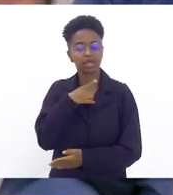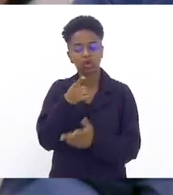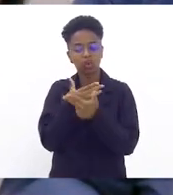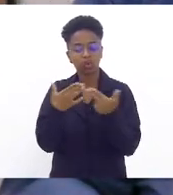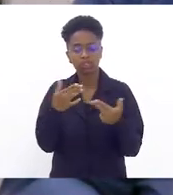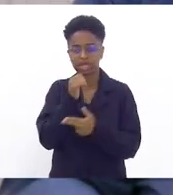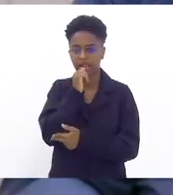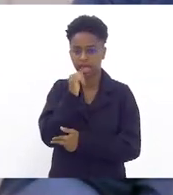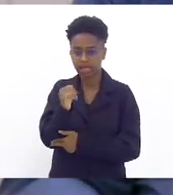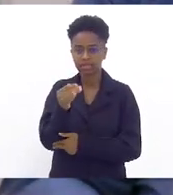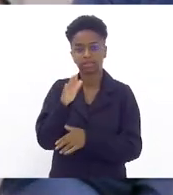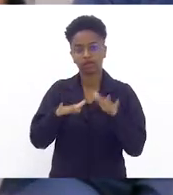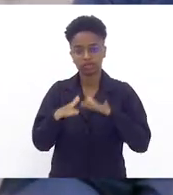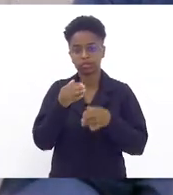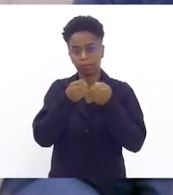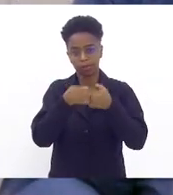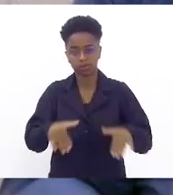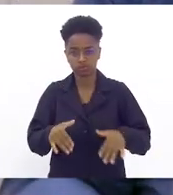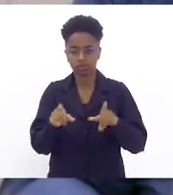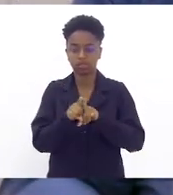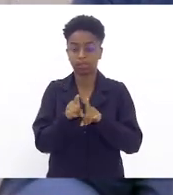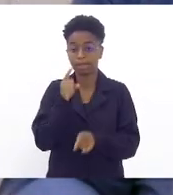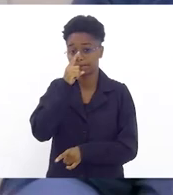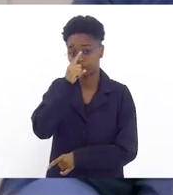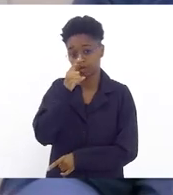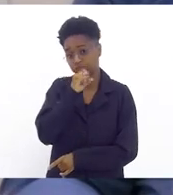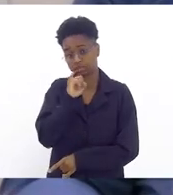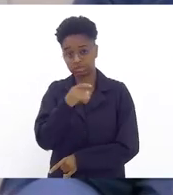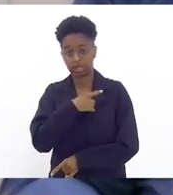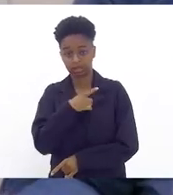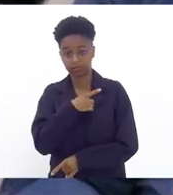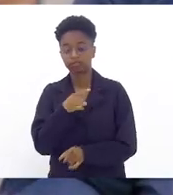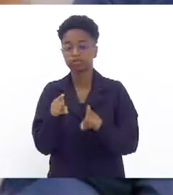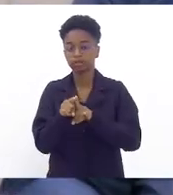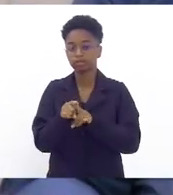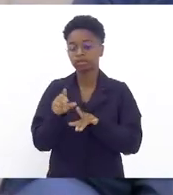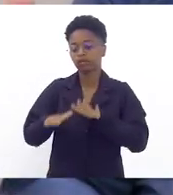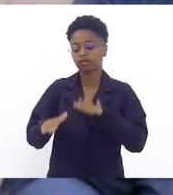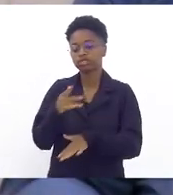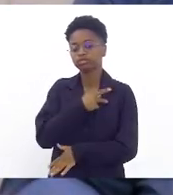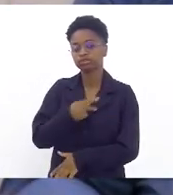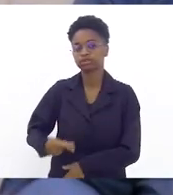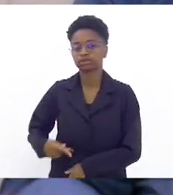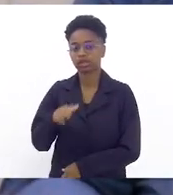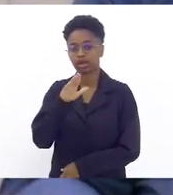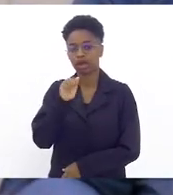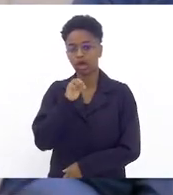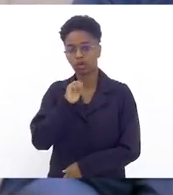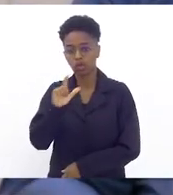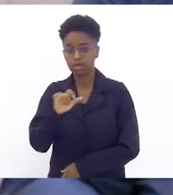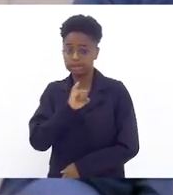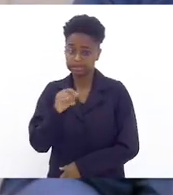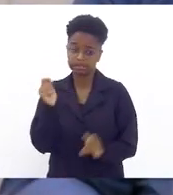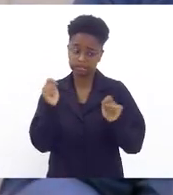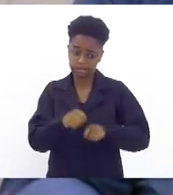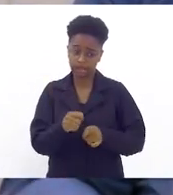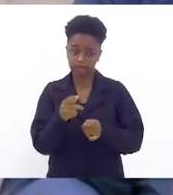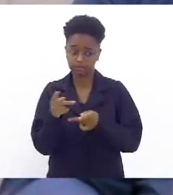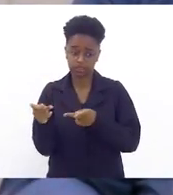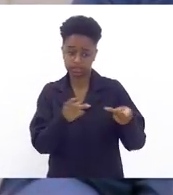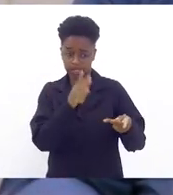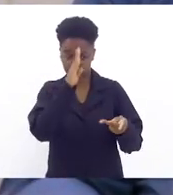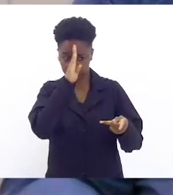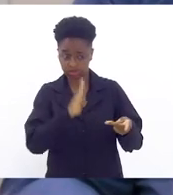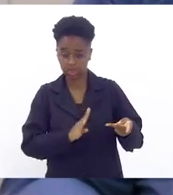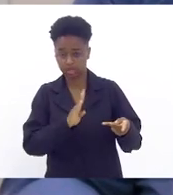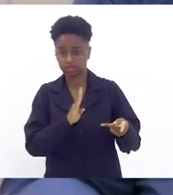estar danificando que possa o que tá correndo riscos caso possa Presidente também Carol ele fazer essa visita técnica gratuitamente para colaborar aí